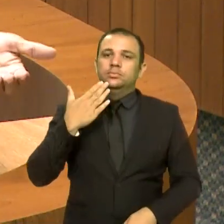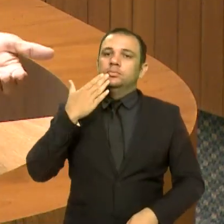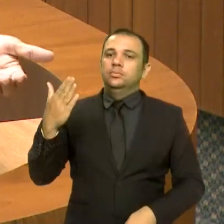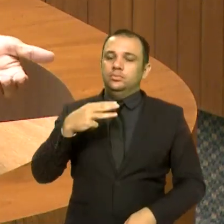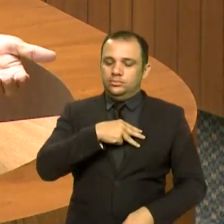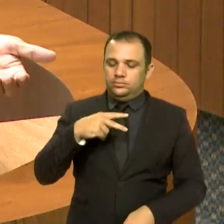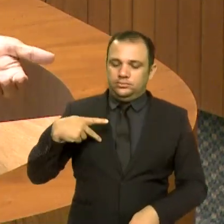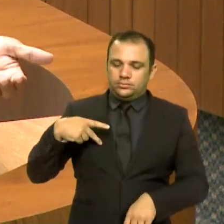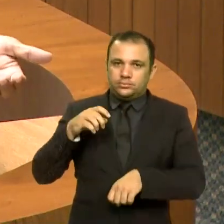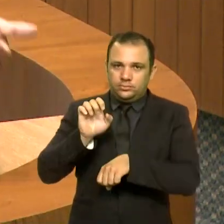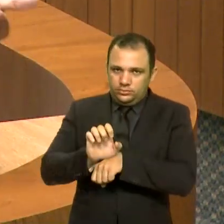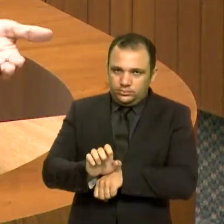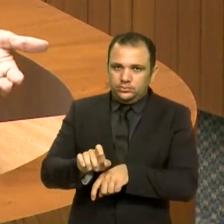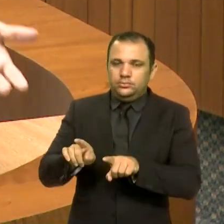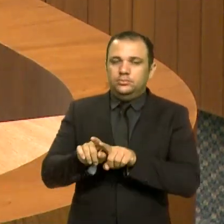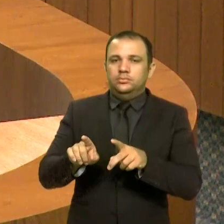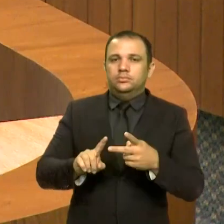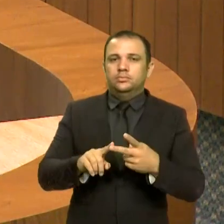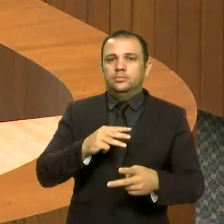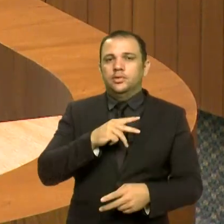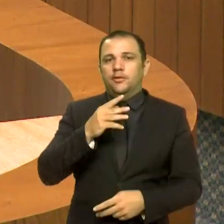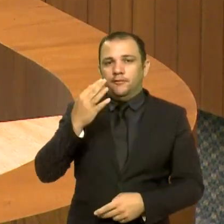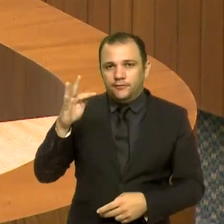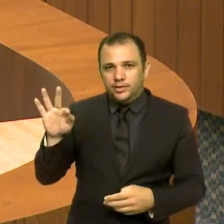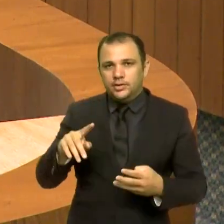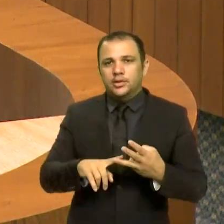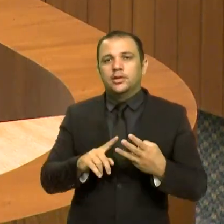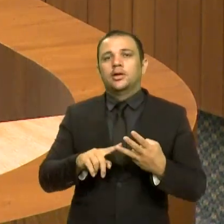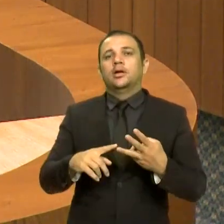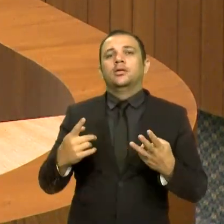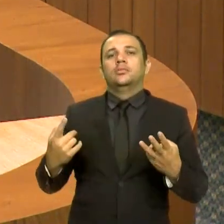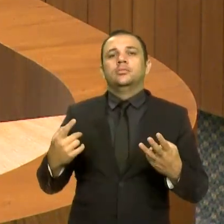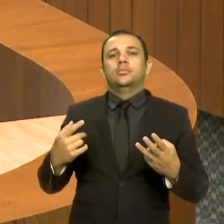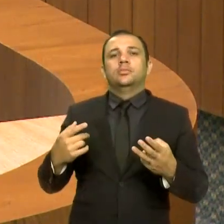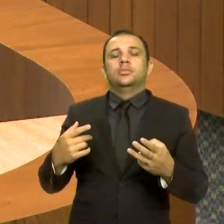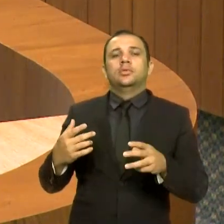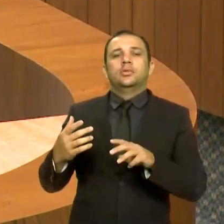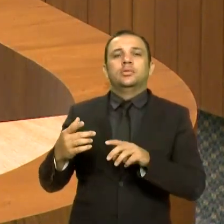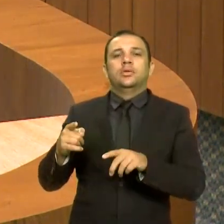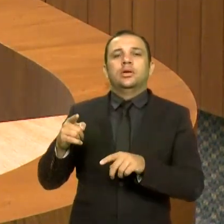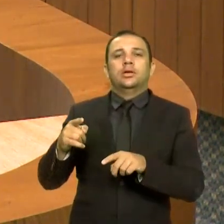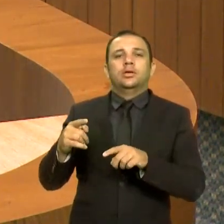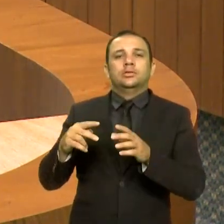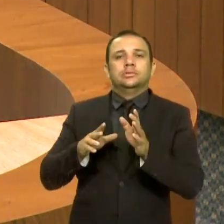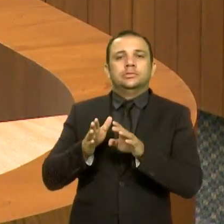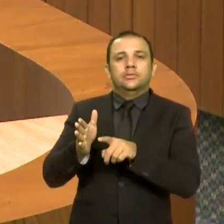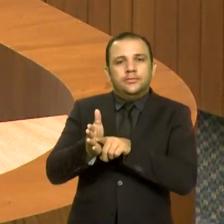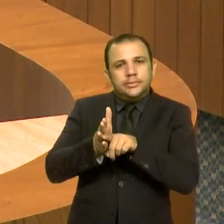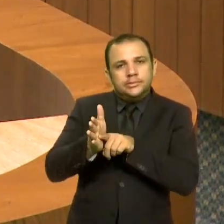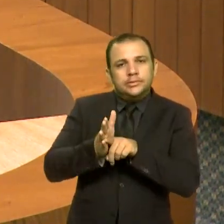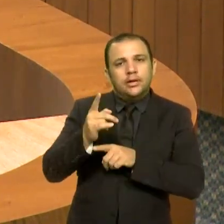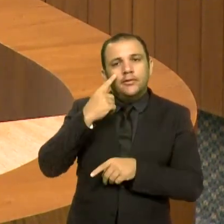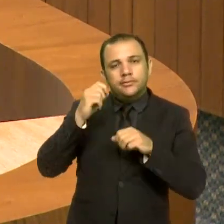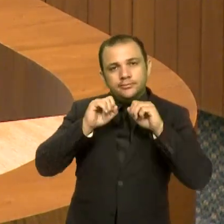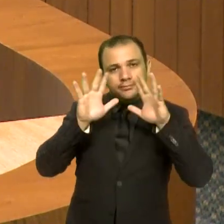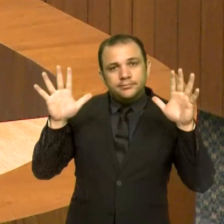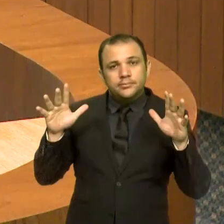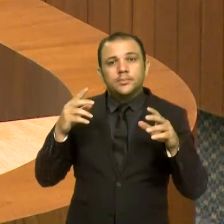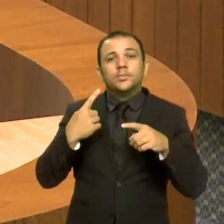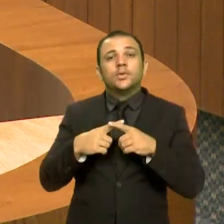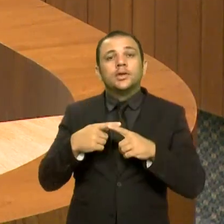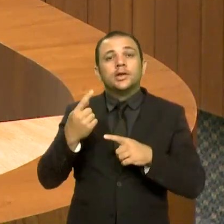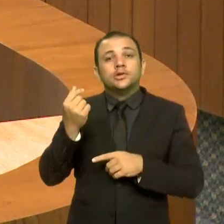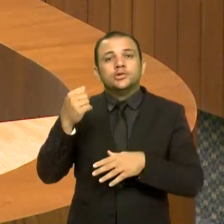bem como também à Polícia Federal, Ministério Público Federal, porque envolvia recursos do Fundeb. E essas